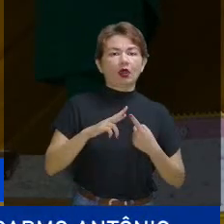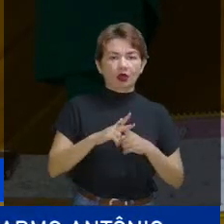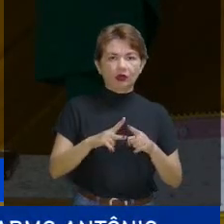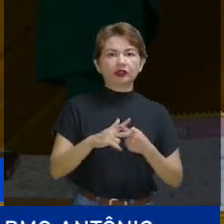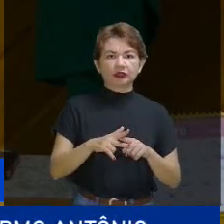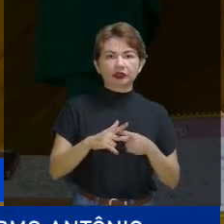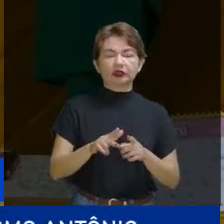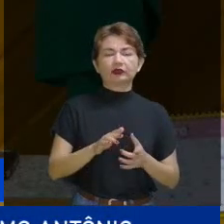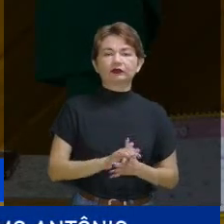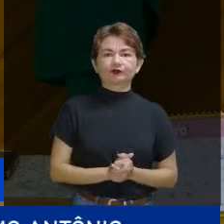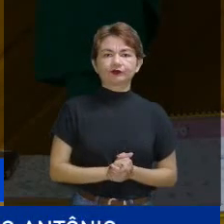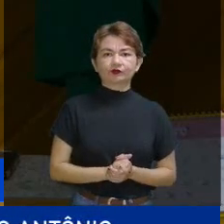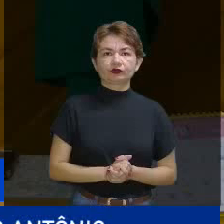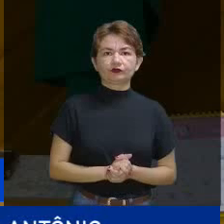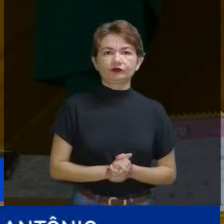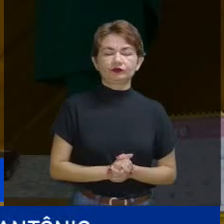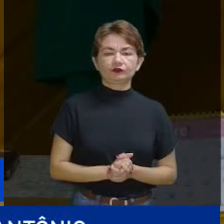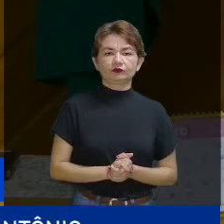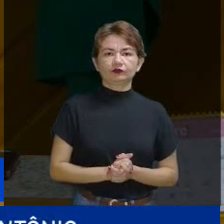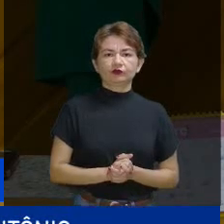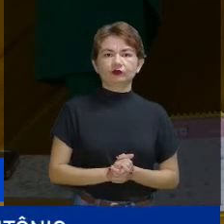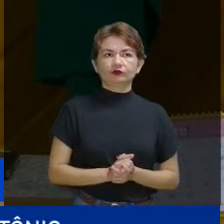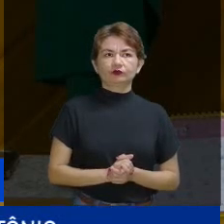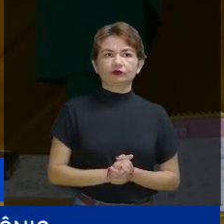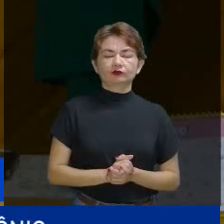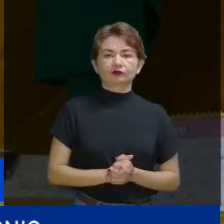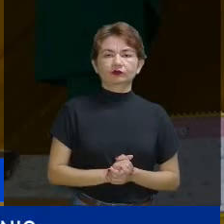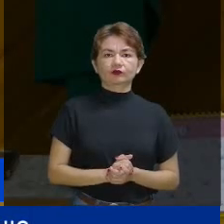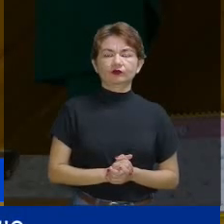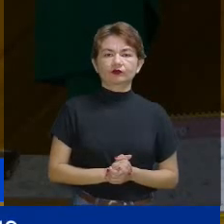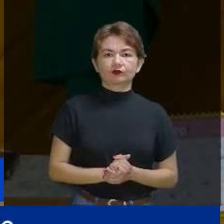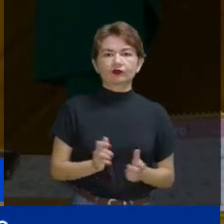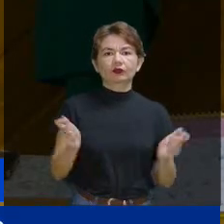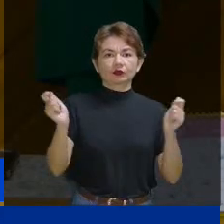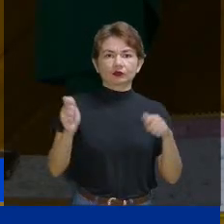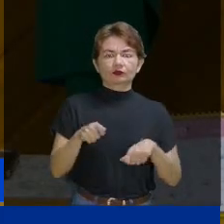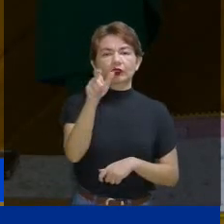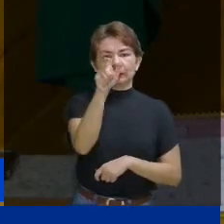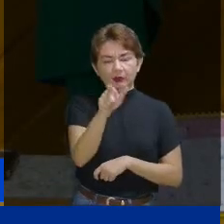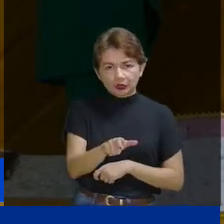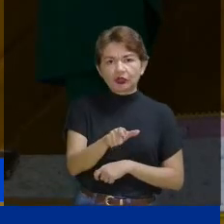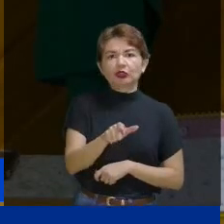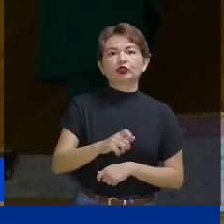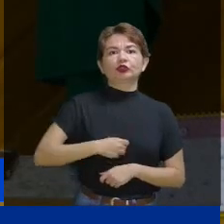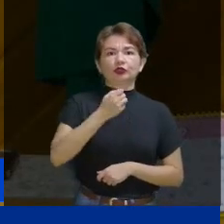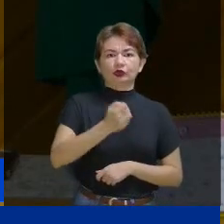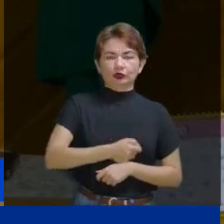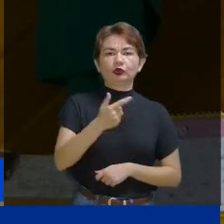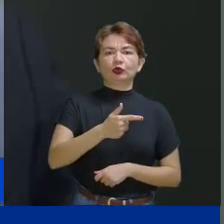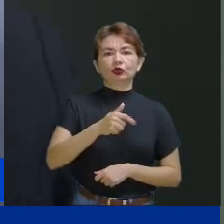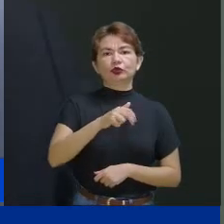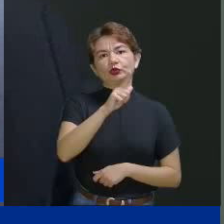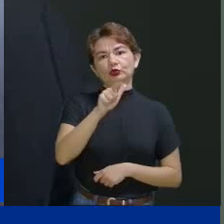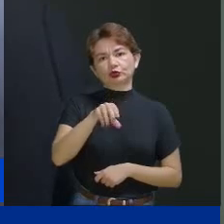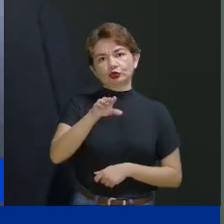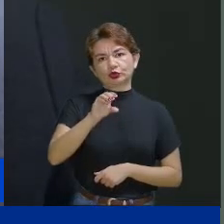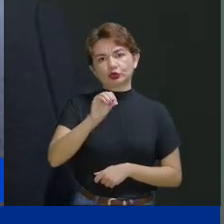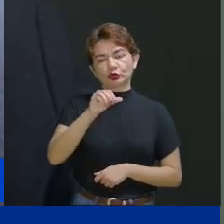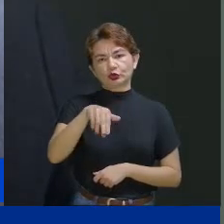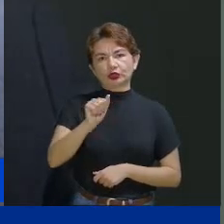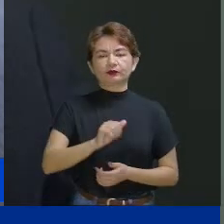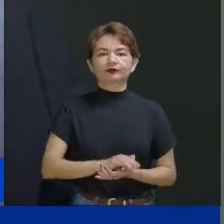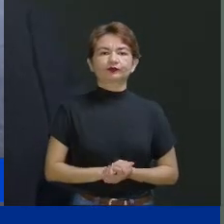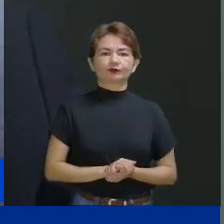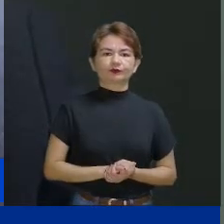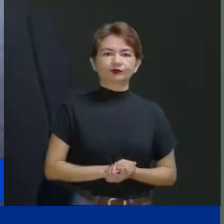ratificar a competência do juiz de segunda zona eleitoral. É a manifestação.